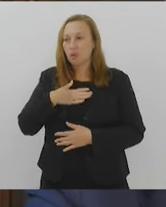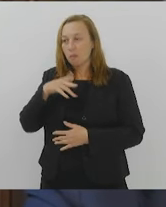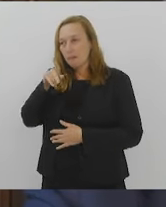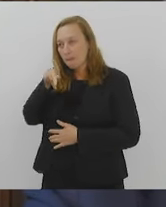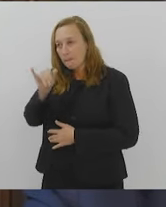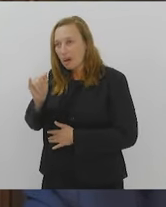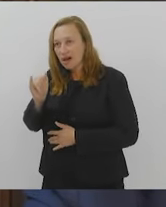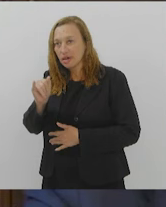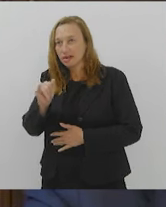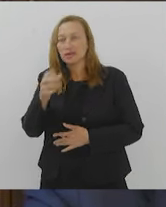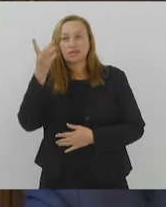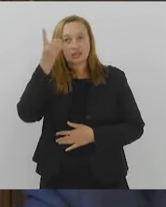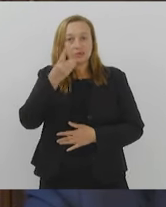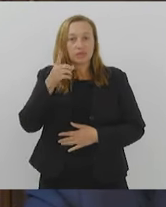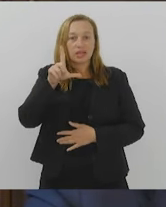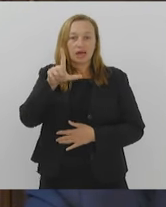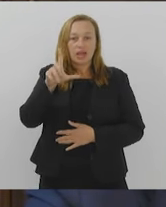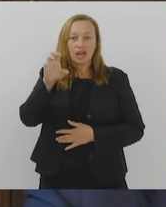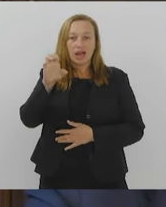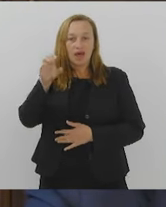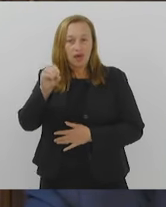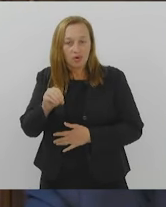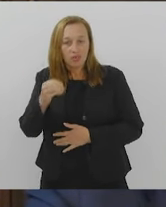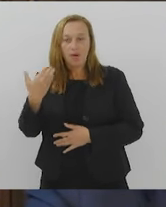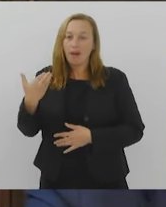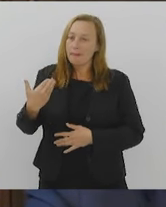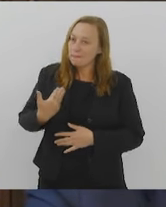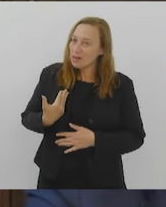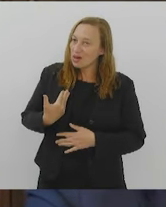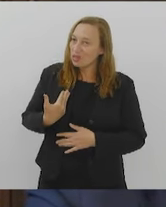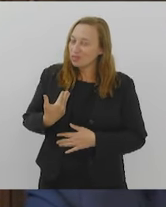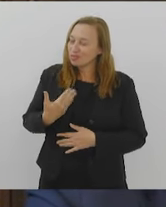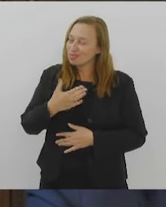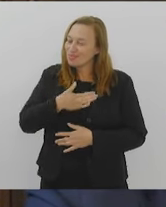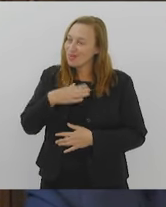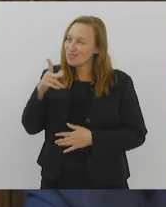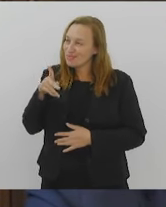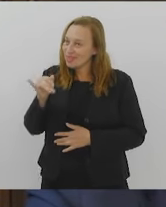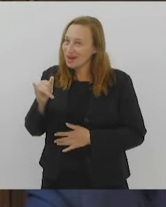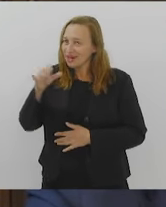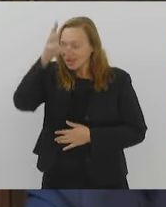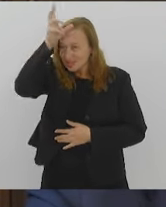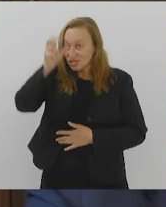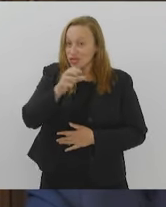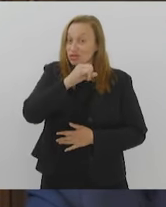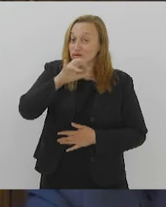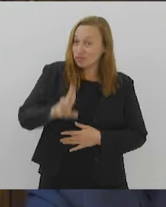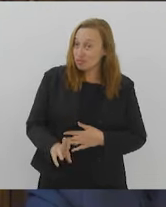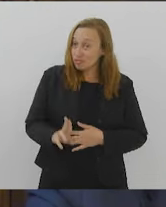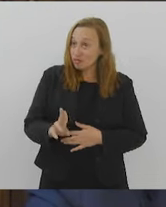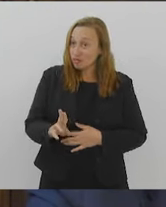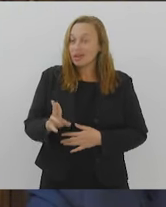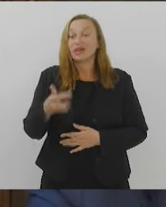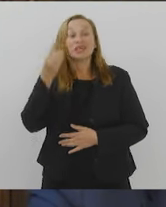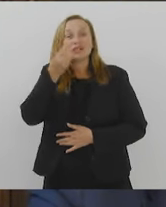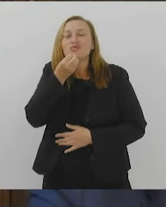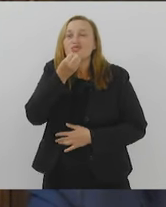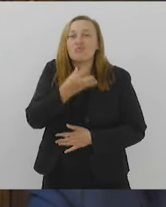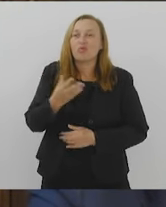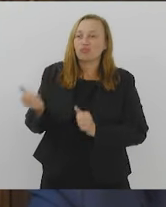ao deputado Léo Vieira, ao grande amigo de papai, deputado Tia Ju, deputada, que bom que a senhora está